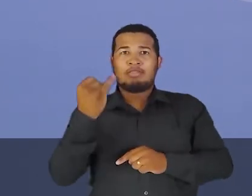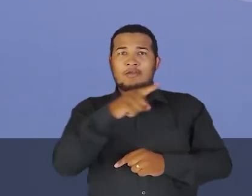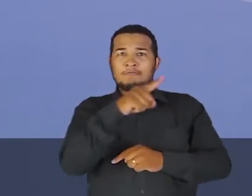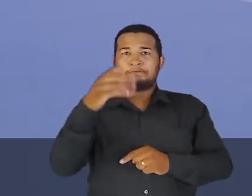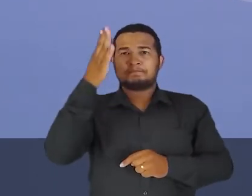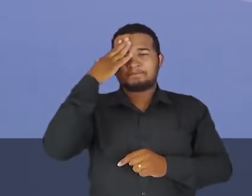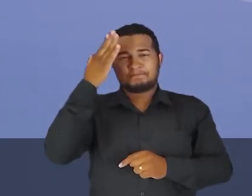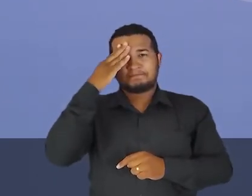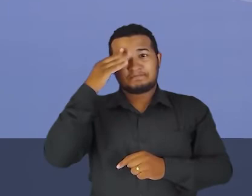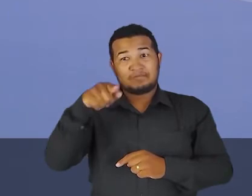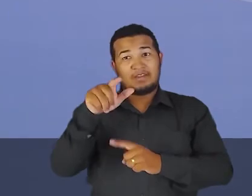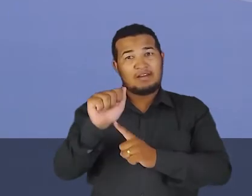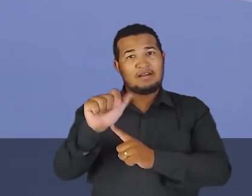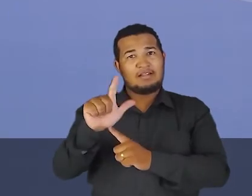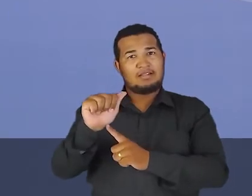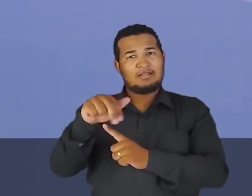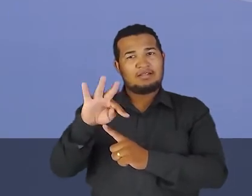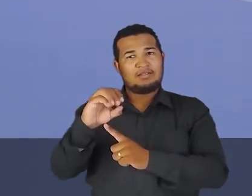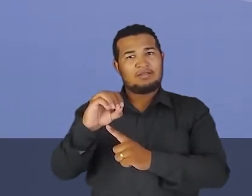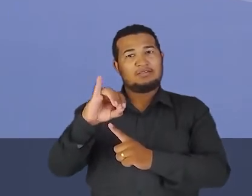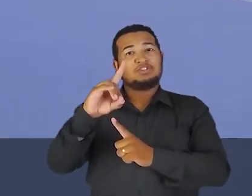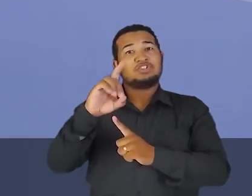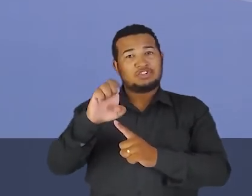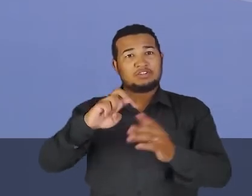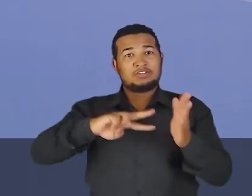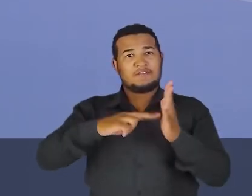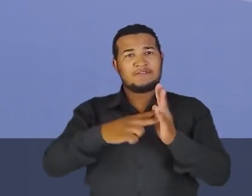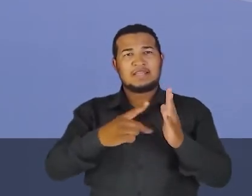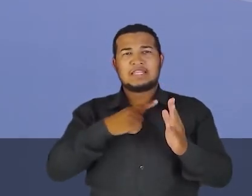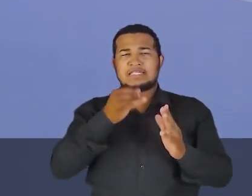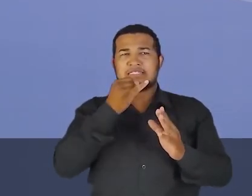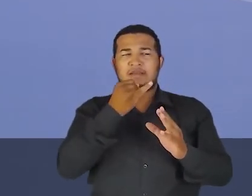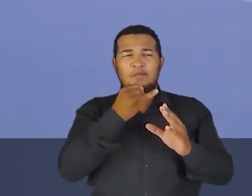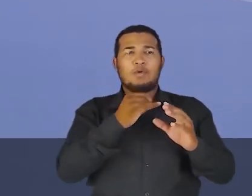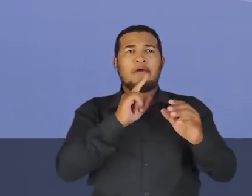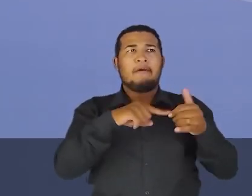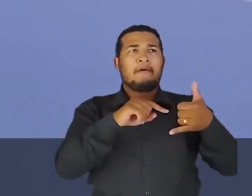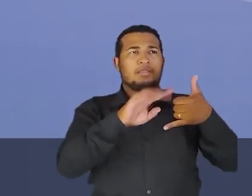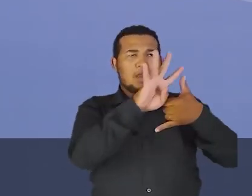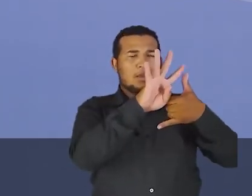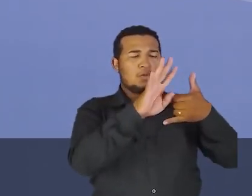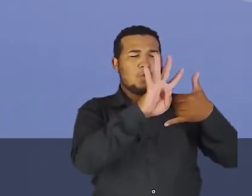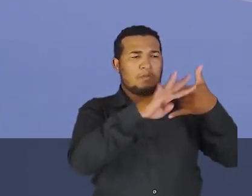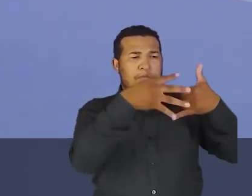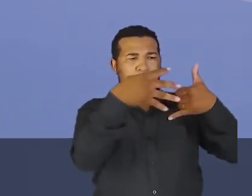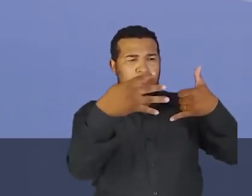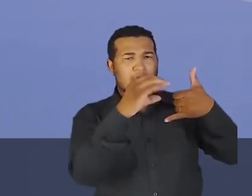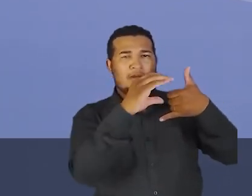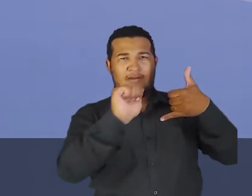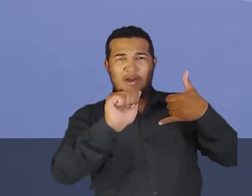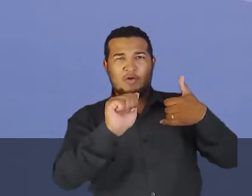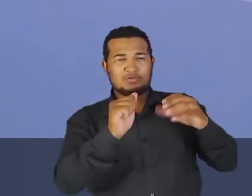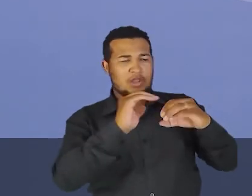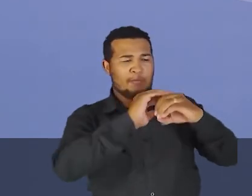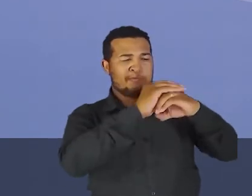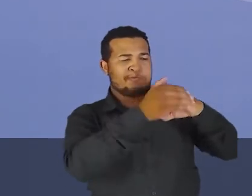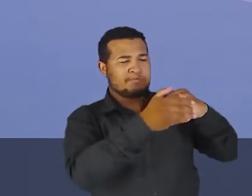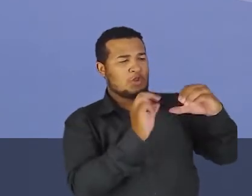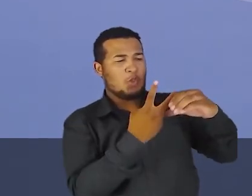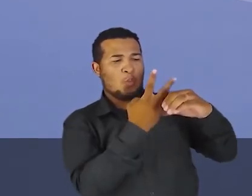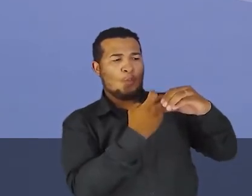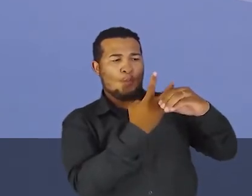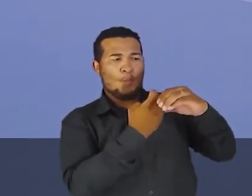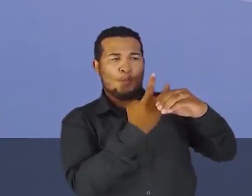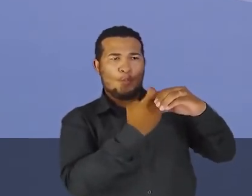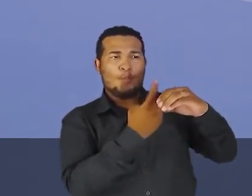que o alantoide que participa desse processo, ele vai retirar o cálcio da casca do ovo e vai implantar esse cálcio no esqueleto